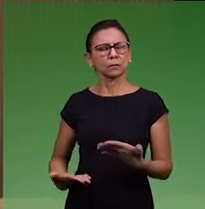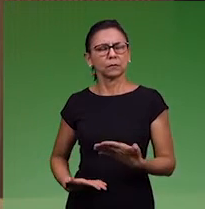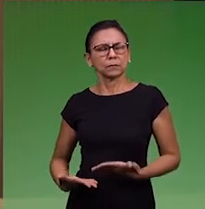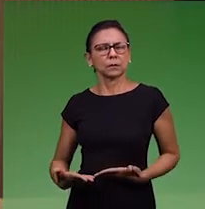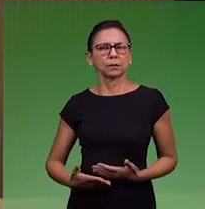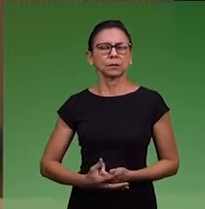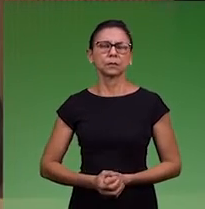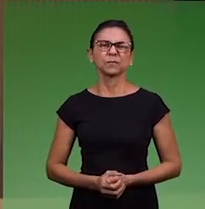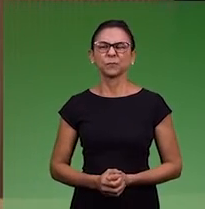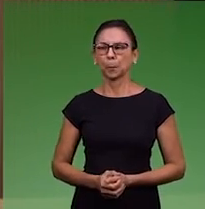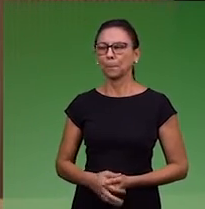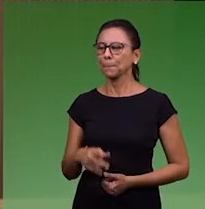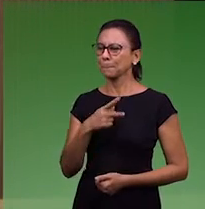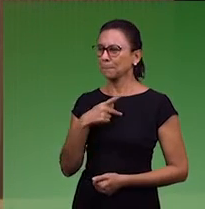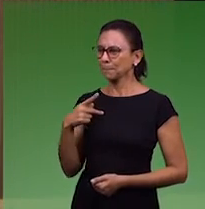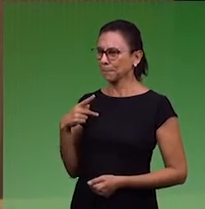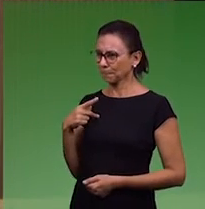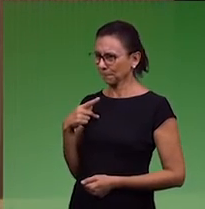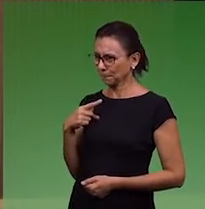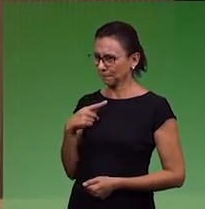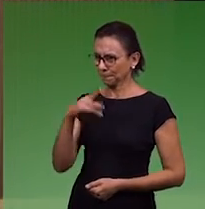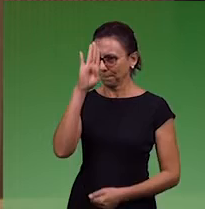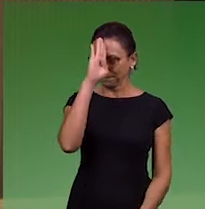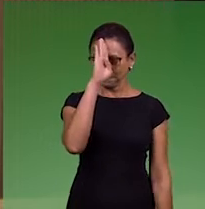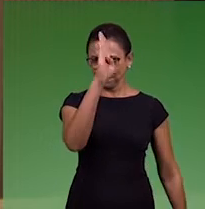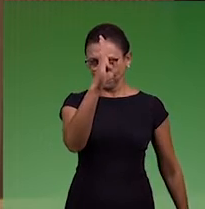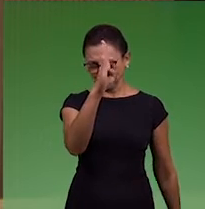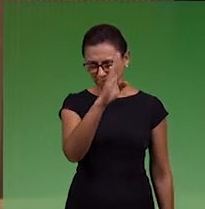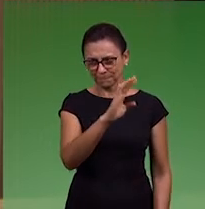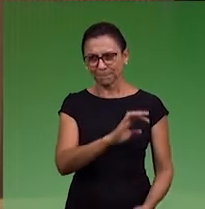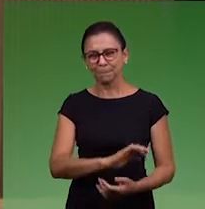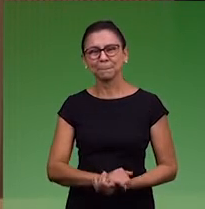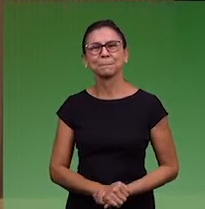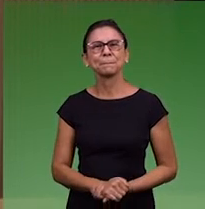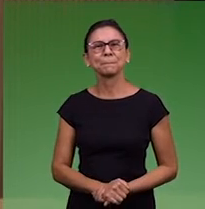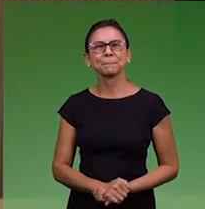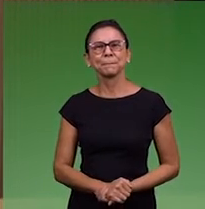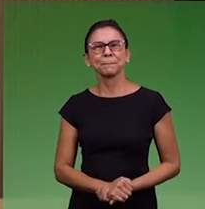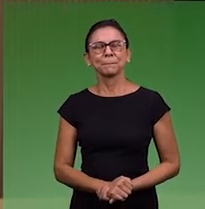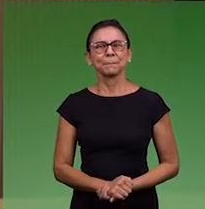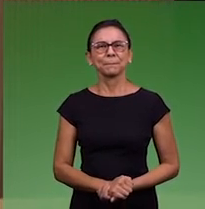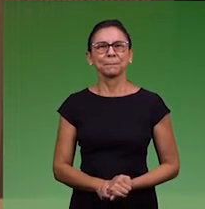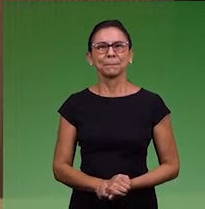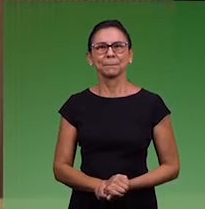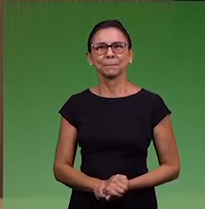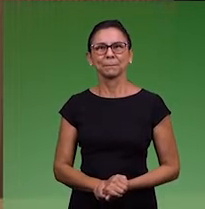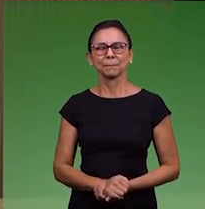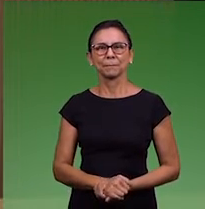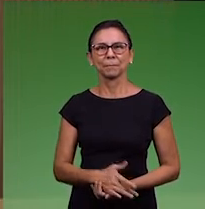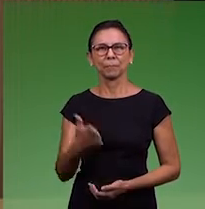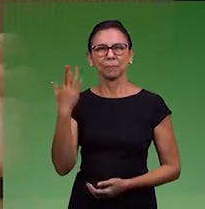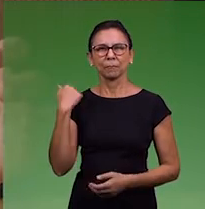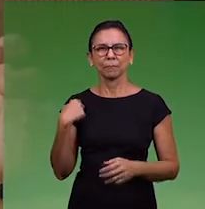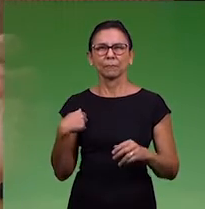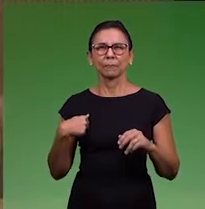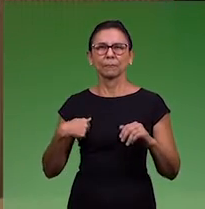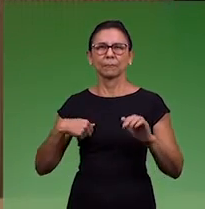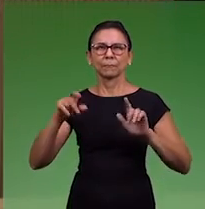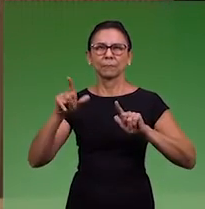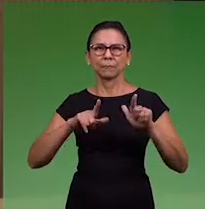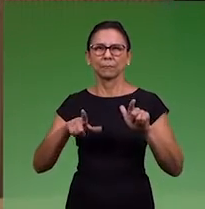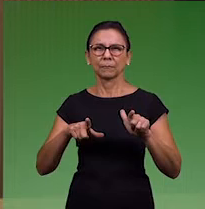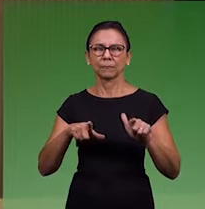servirás. Pastor Diniz, indo direto ao ponto, nós no programa passado abordamos o tema idolatria no Velho